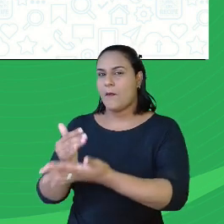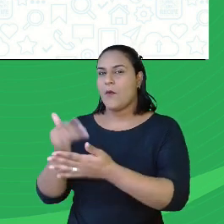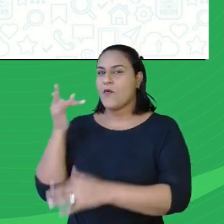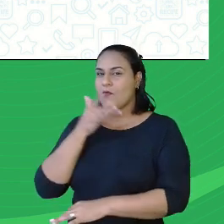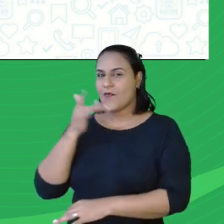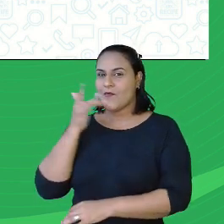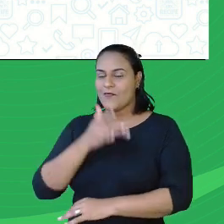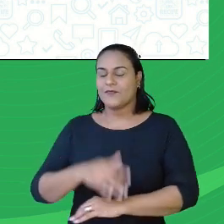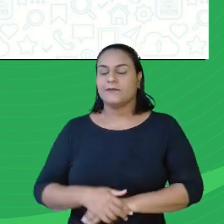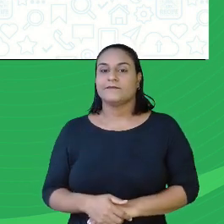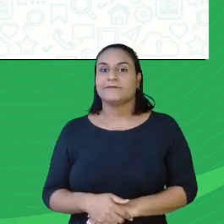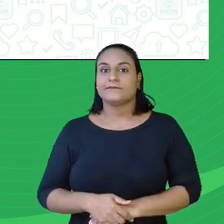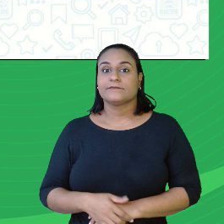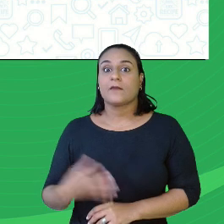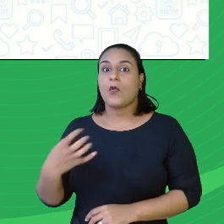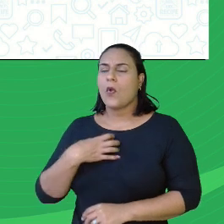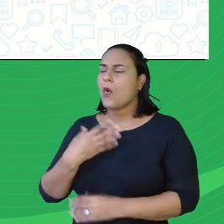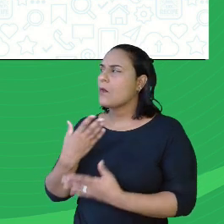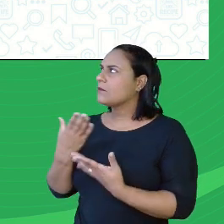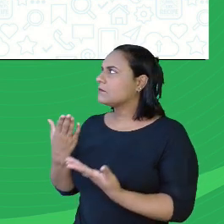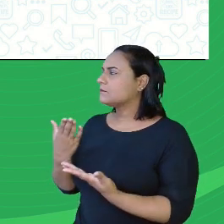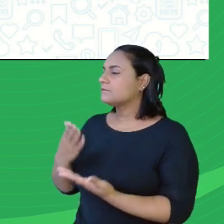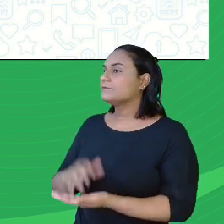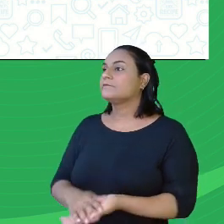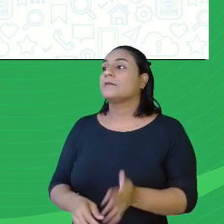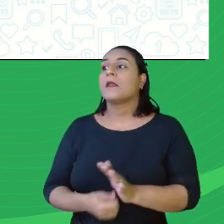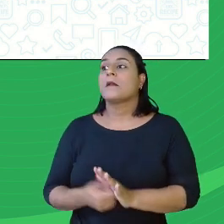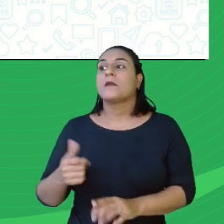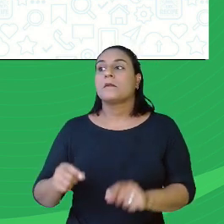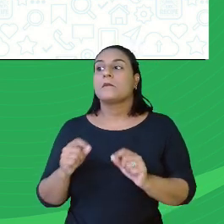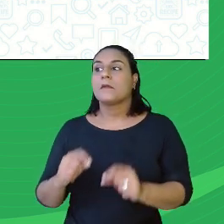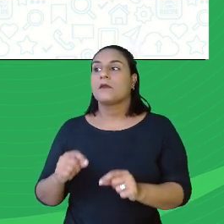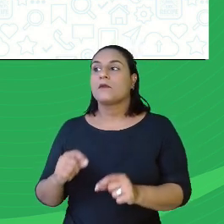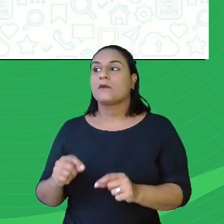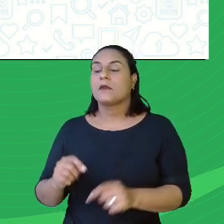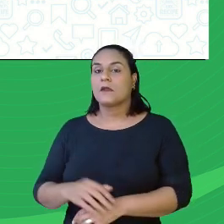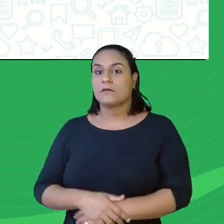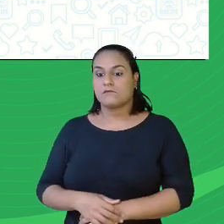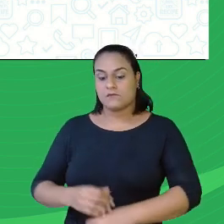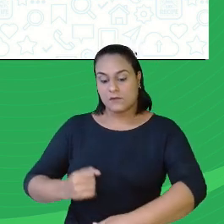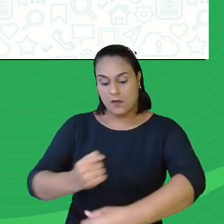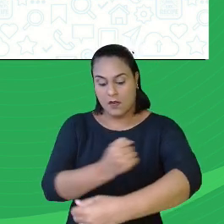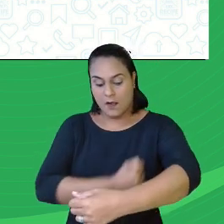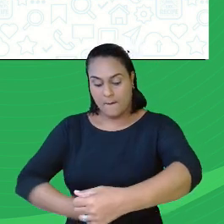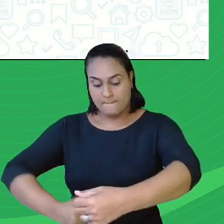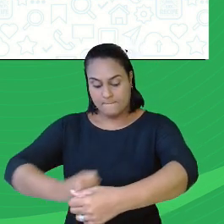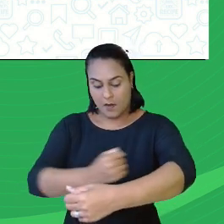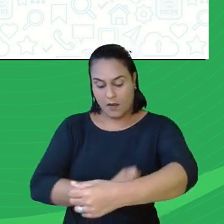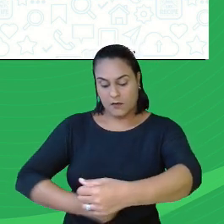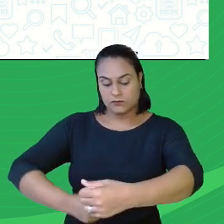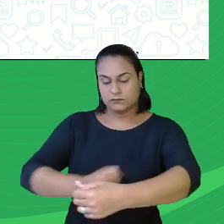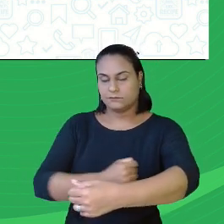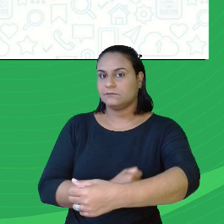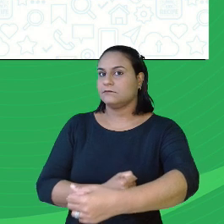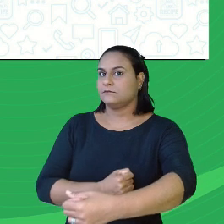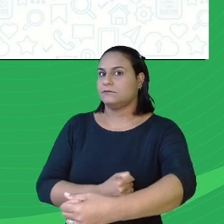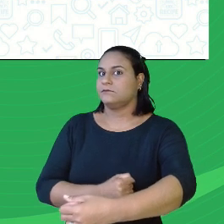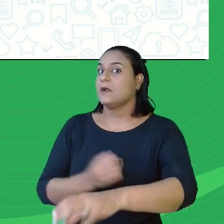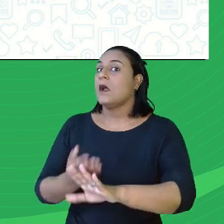delícia. Modo de fazer. Primeira coisa, a gente vai fazer a massa. Antes de fazer a massa, porém, você